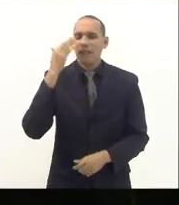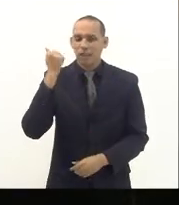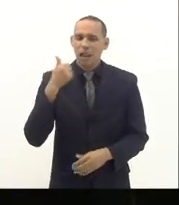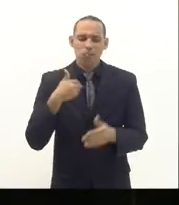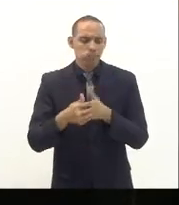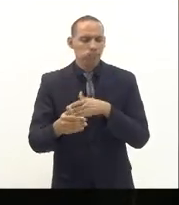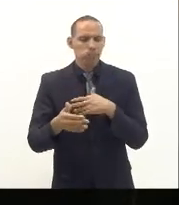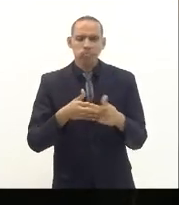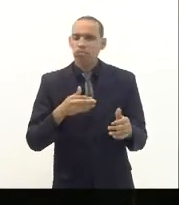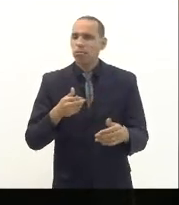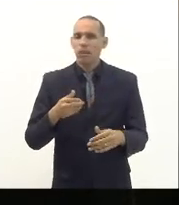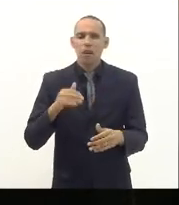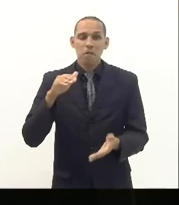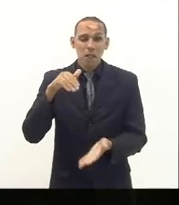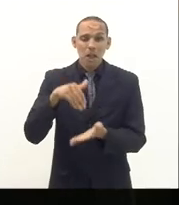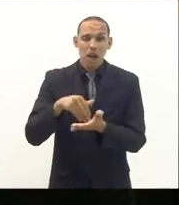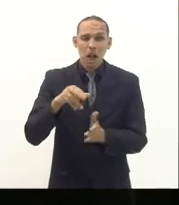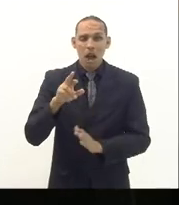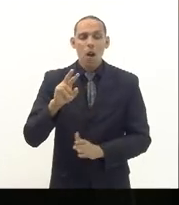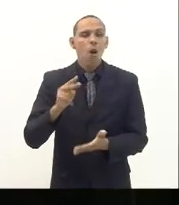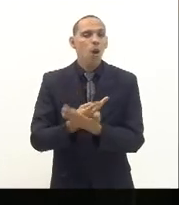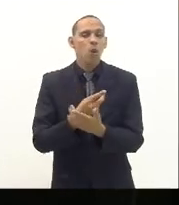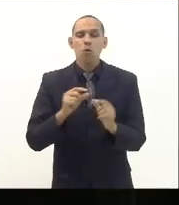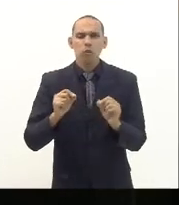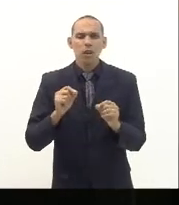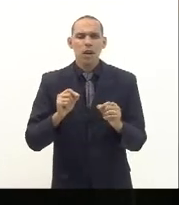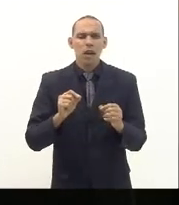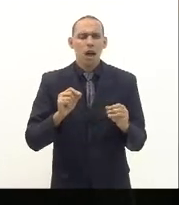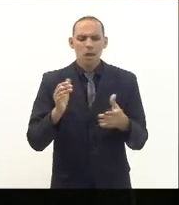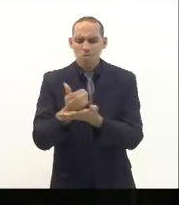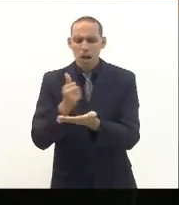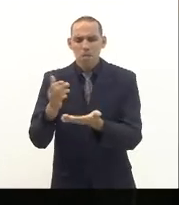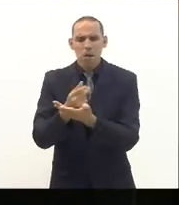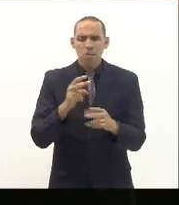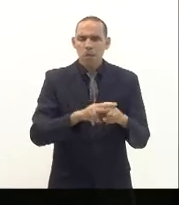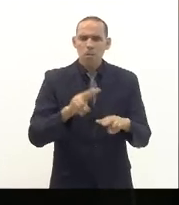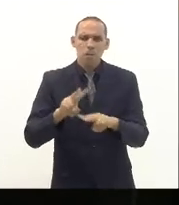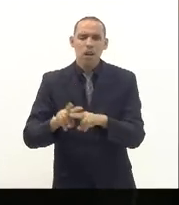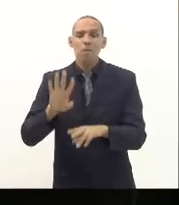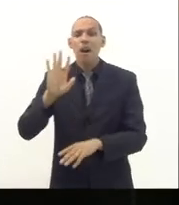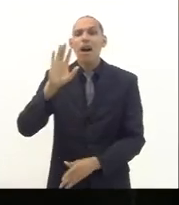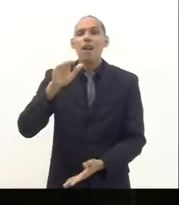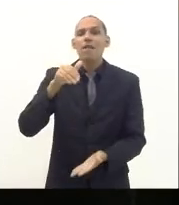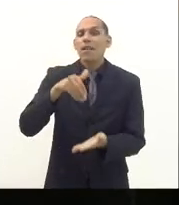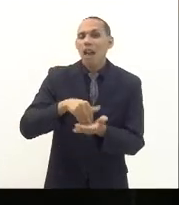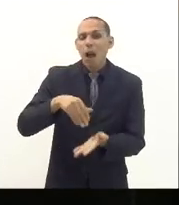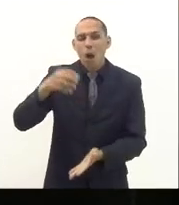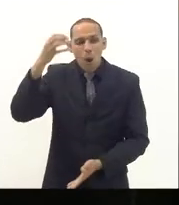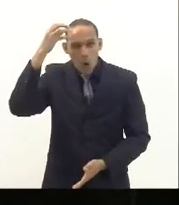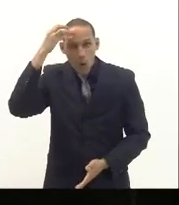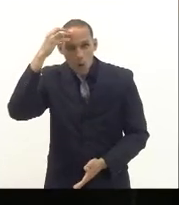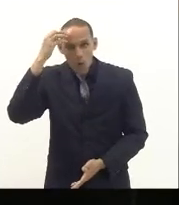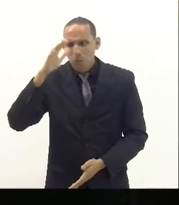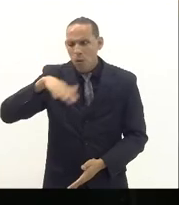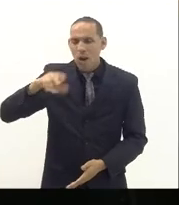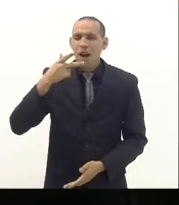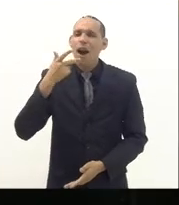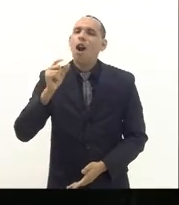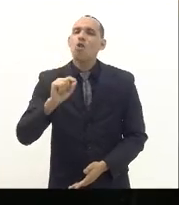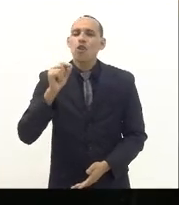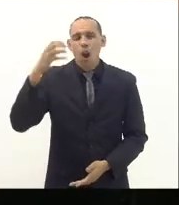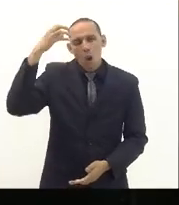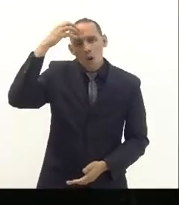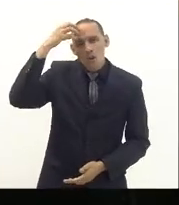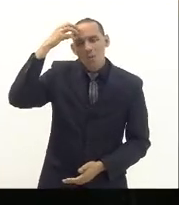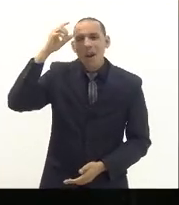independente do resultado das apreensões No final a culpa e o que muitos vão gritar é